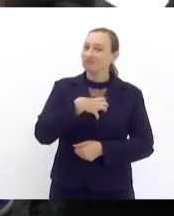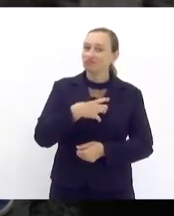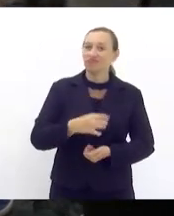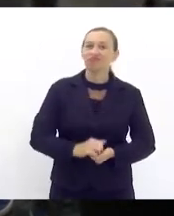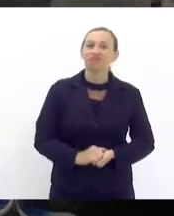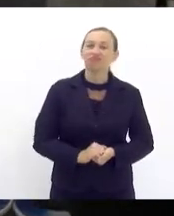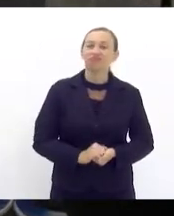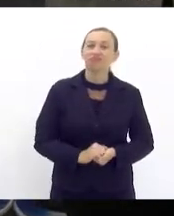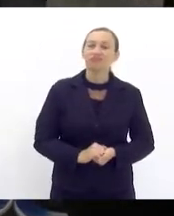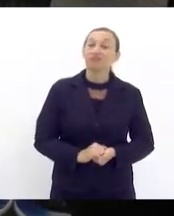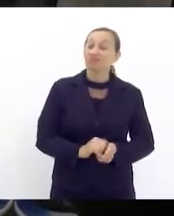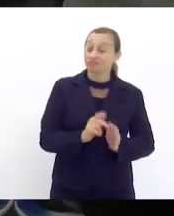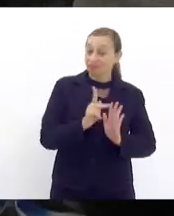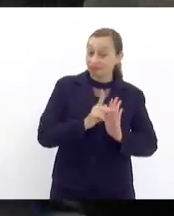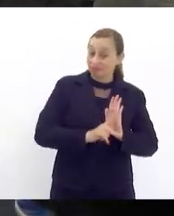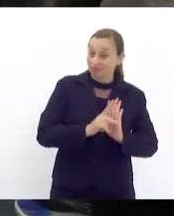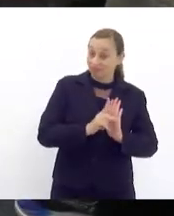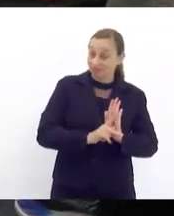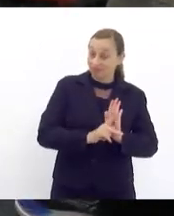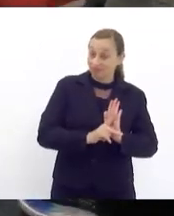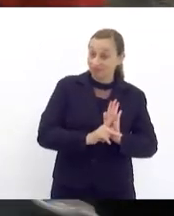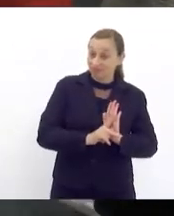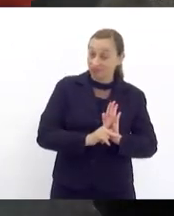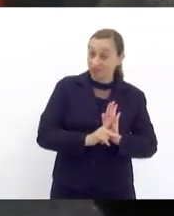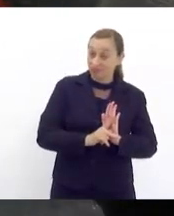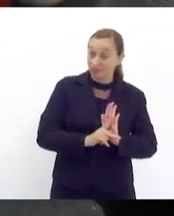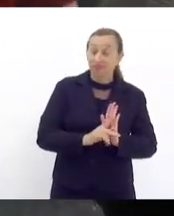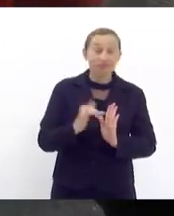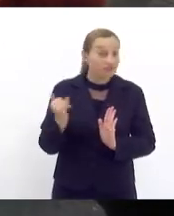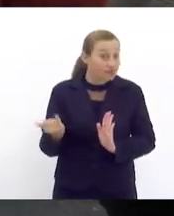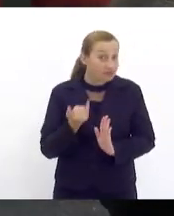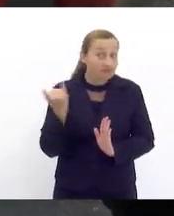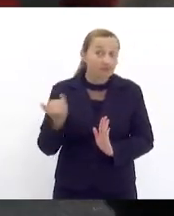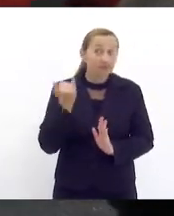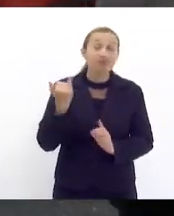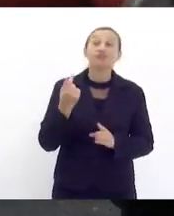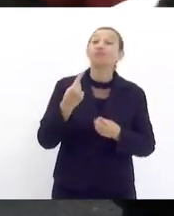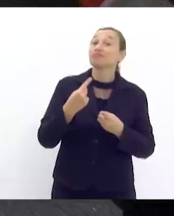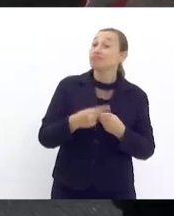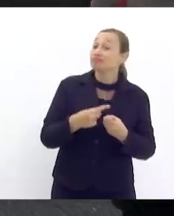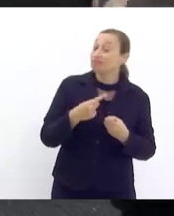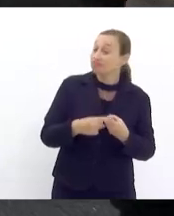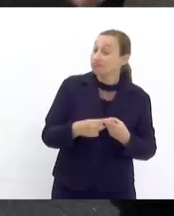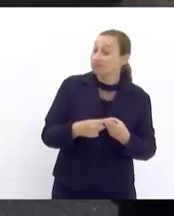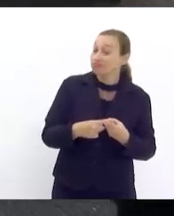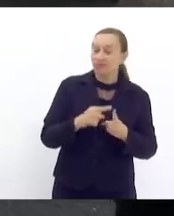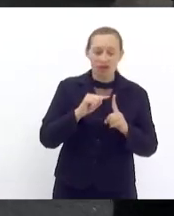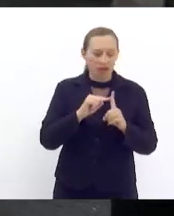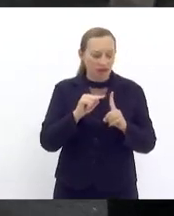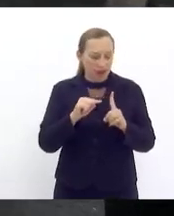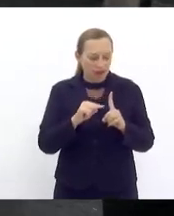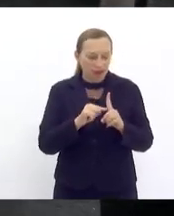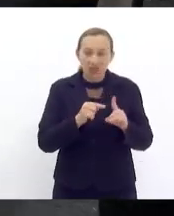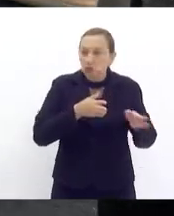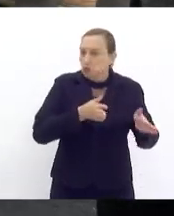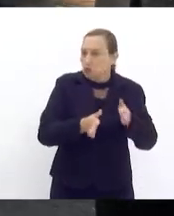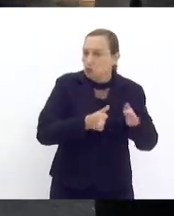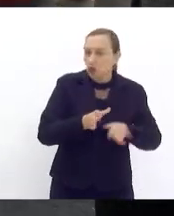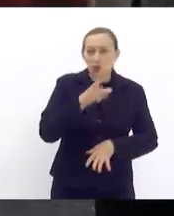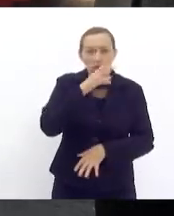esse projeto ele é extrema relevância porque a gravidez na adole